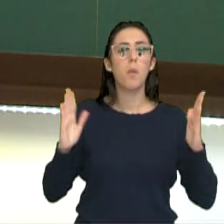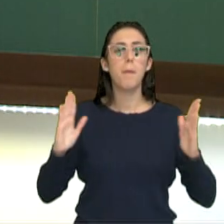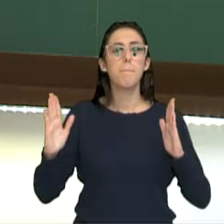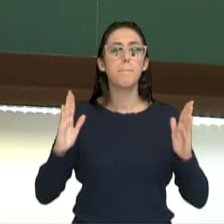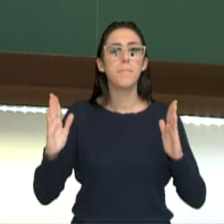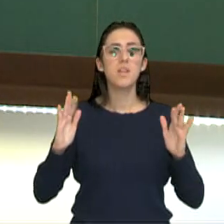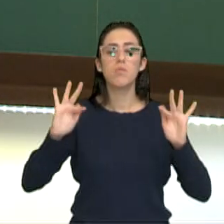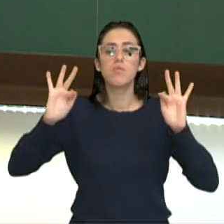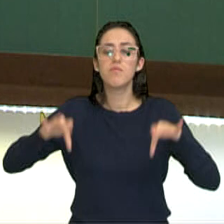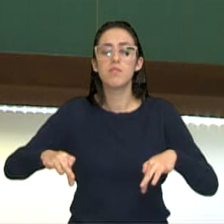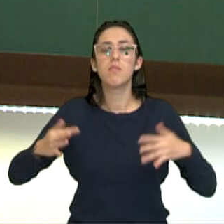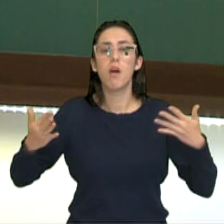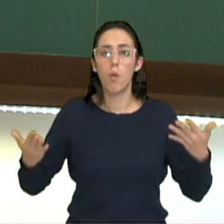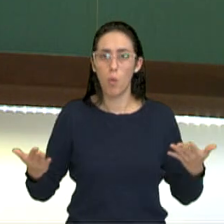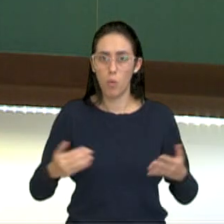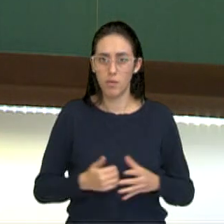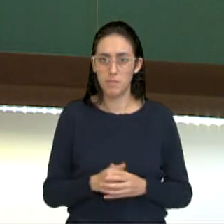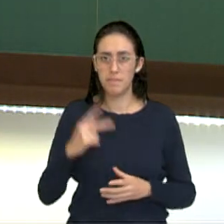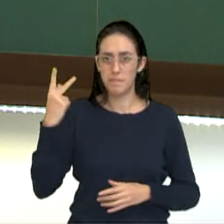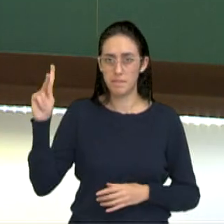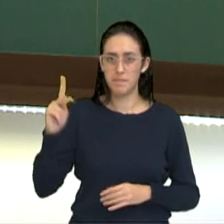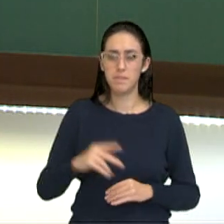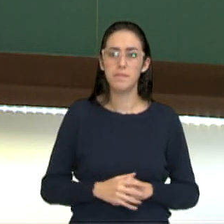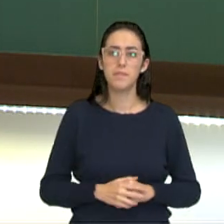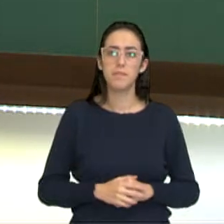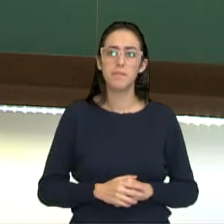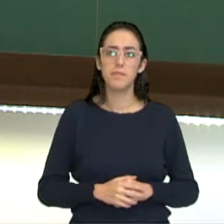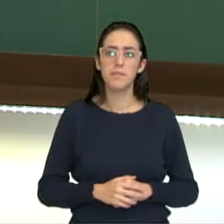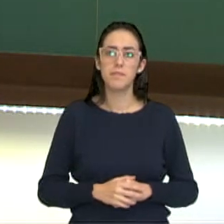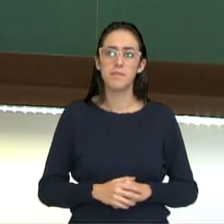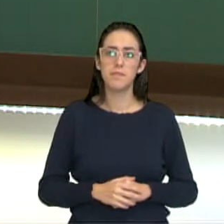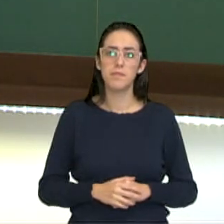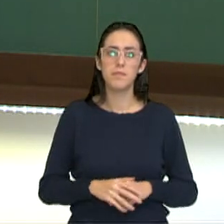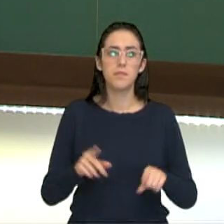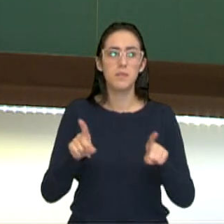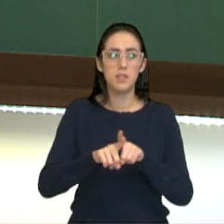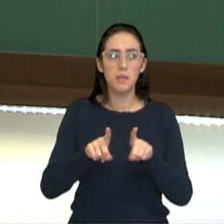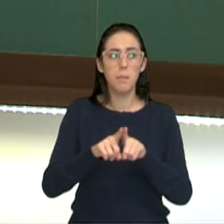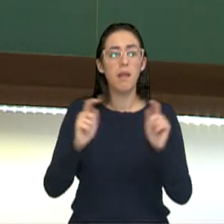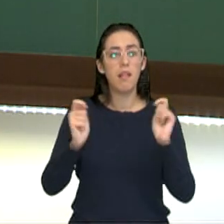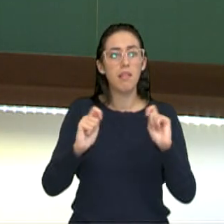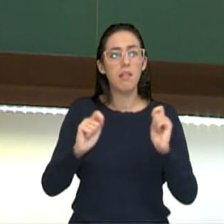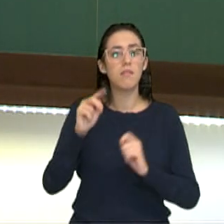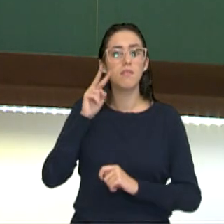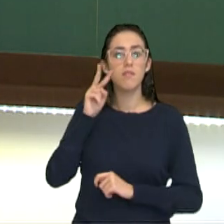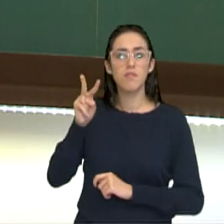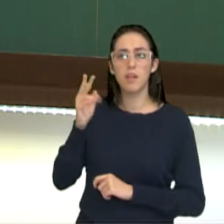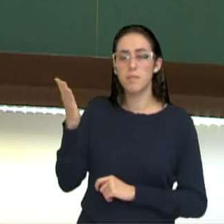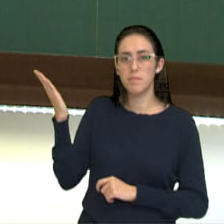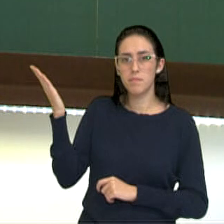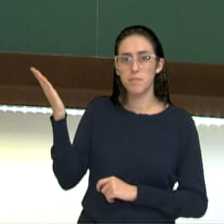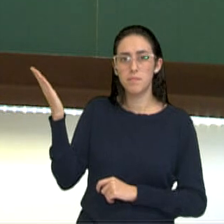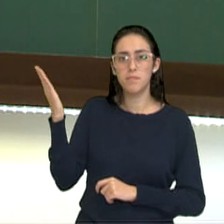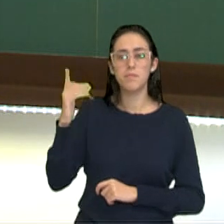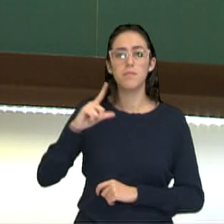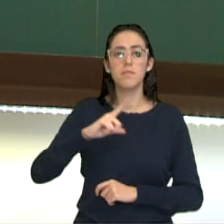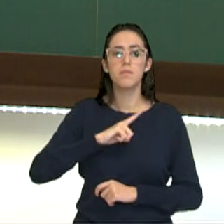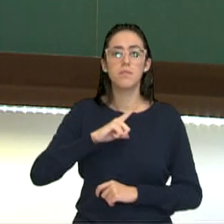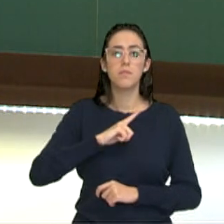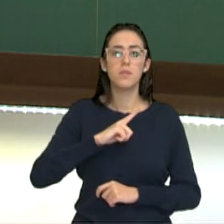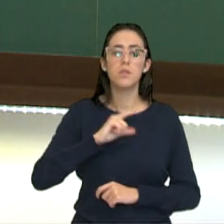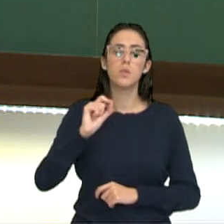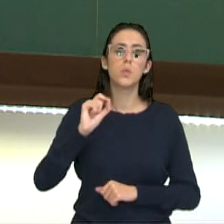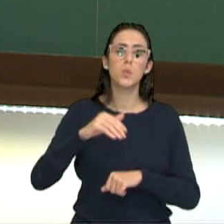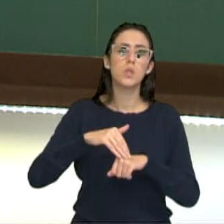que ele termina dessa função e a gente pode verificar também o que mais